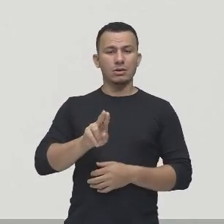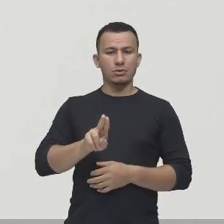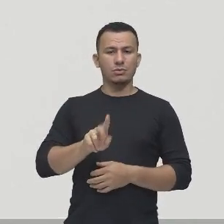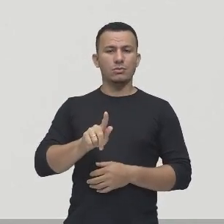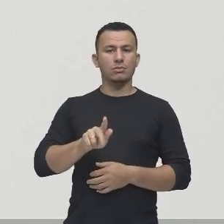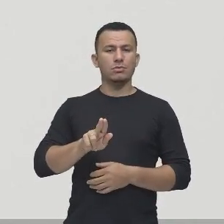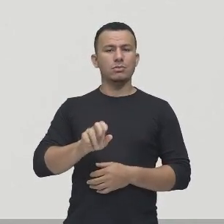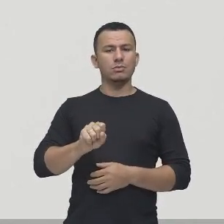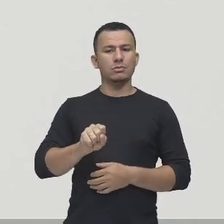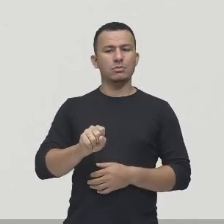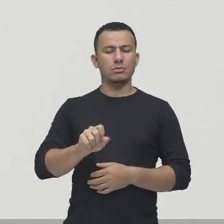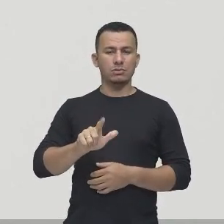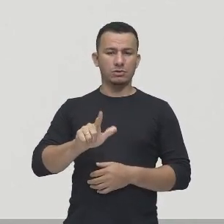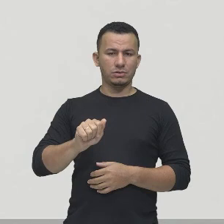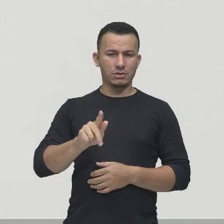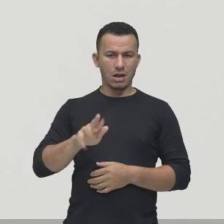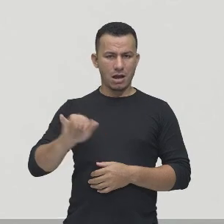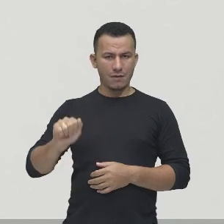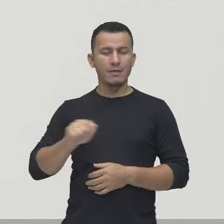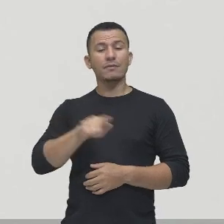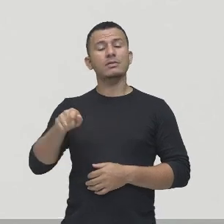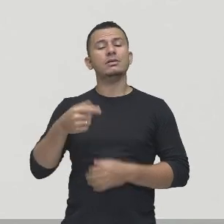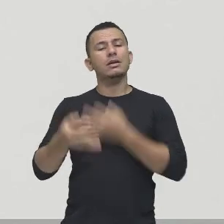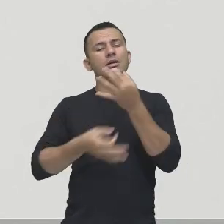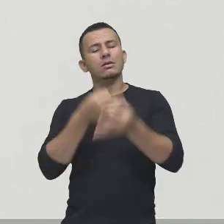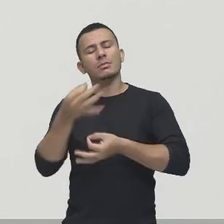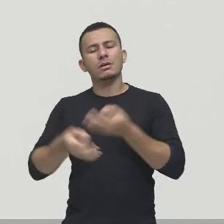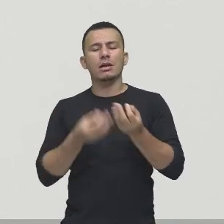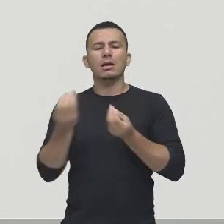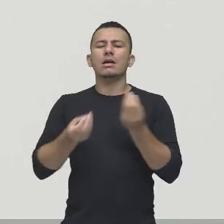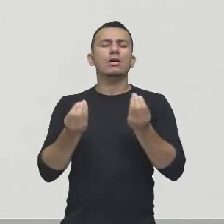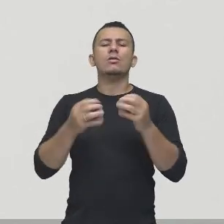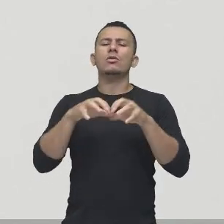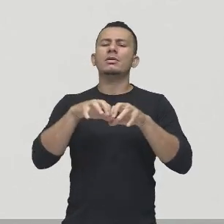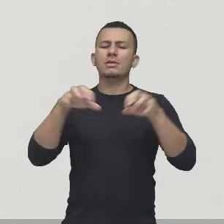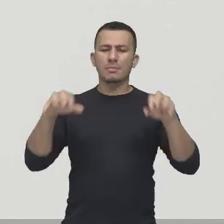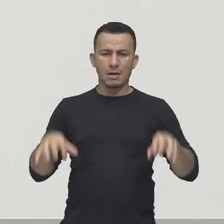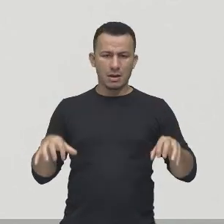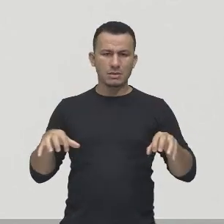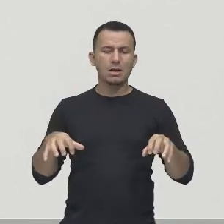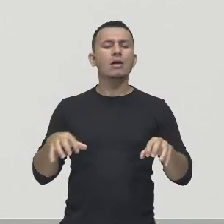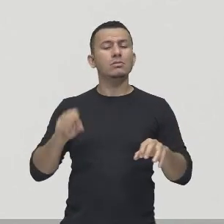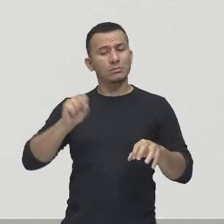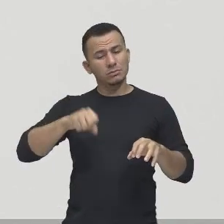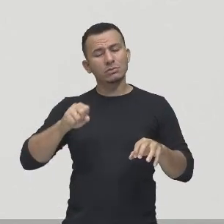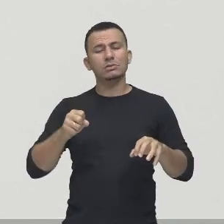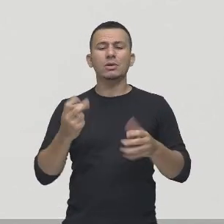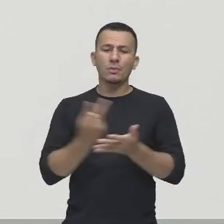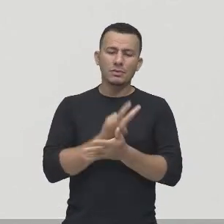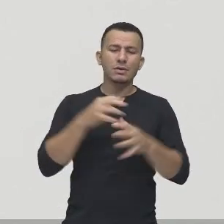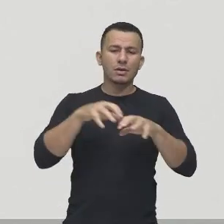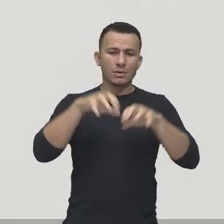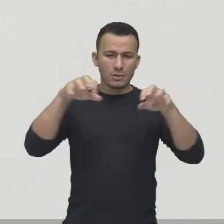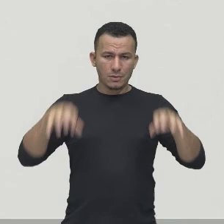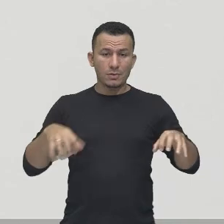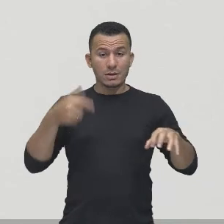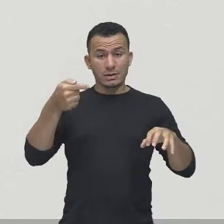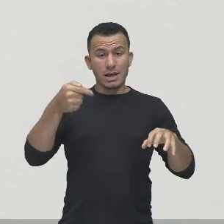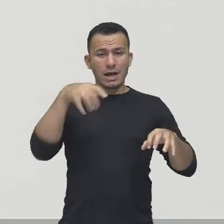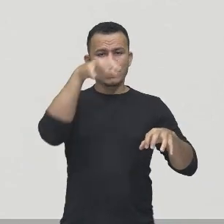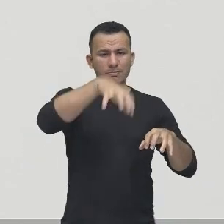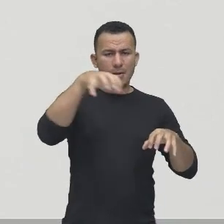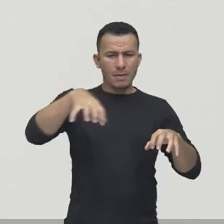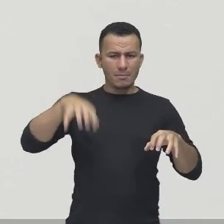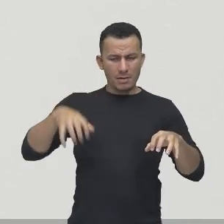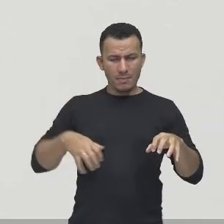separação do território da antiga Iugoslávia. Então tá aí, a Iugoslávia sofreu um processo de separação em 7 territórios a partir